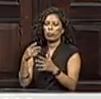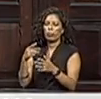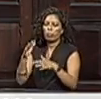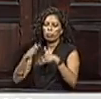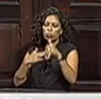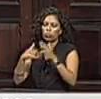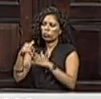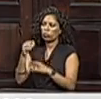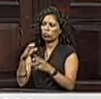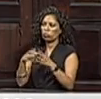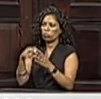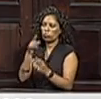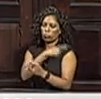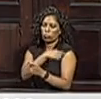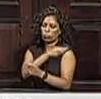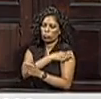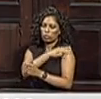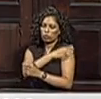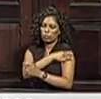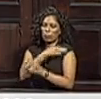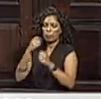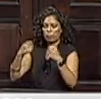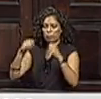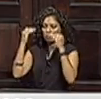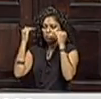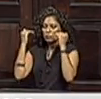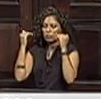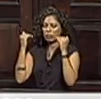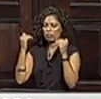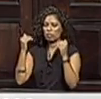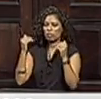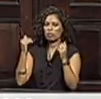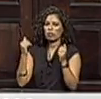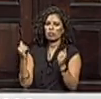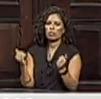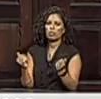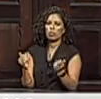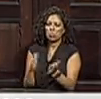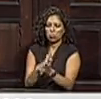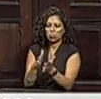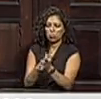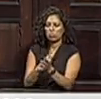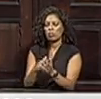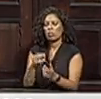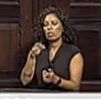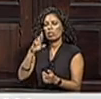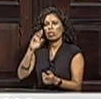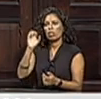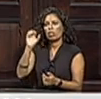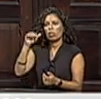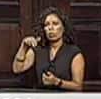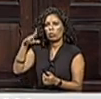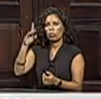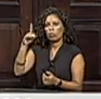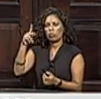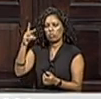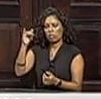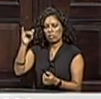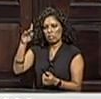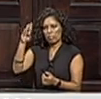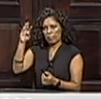Anderson, exatamente para chegar a esse momento, de fazer aquilo que é justo, garantir